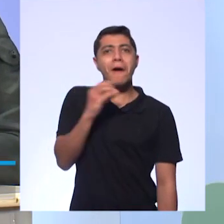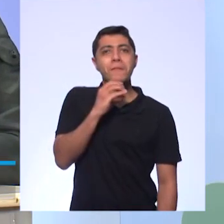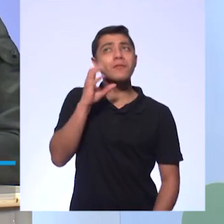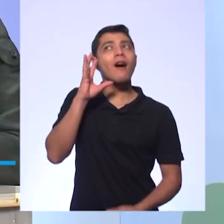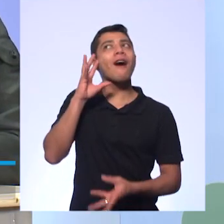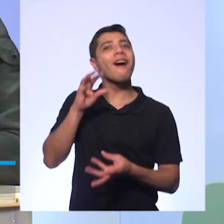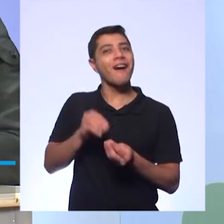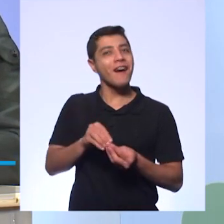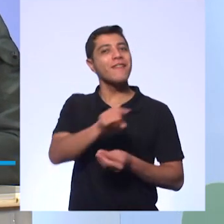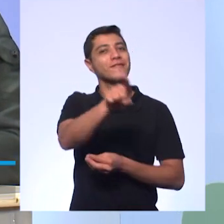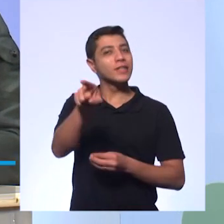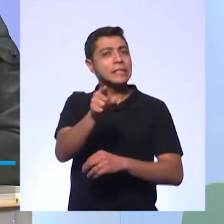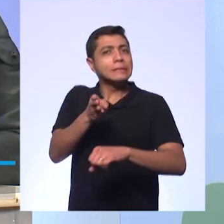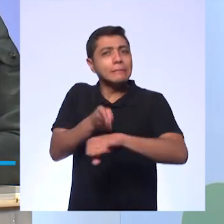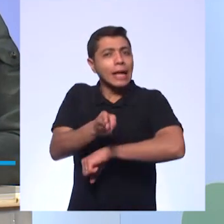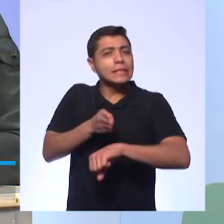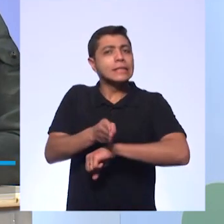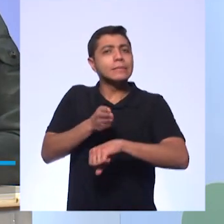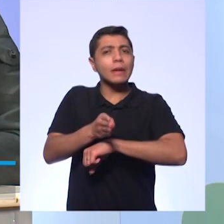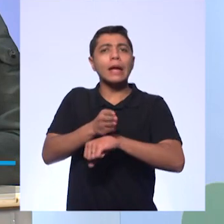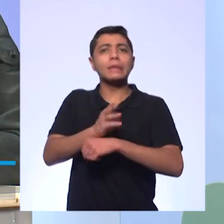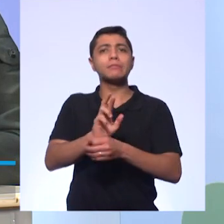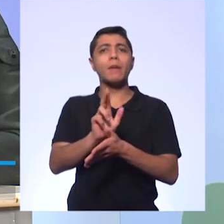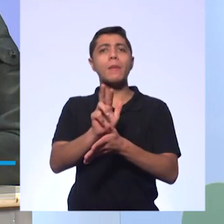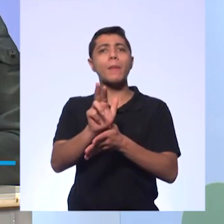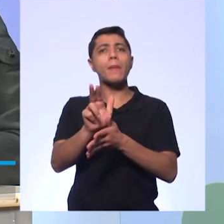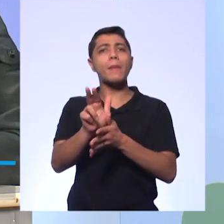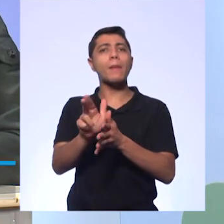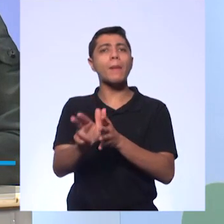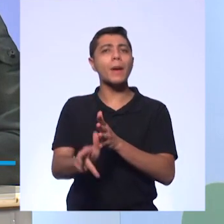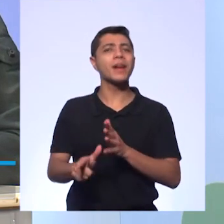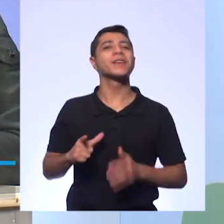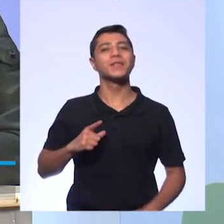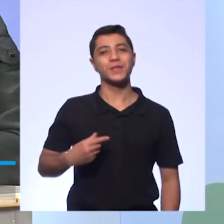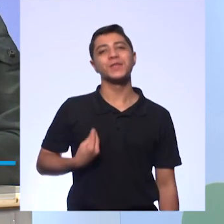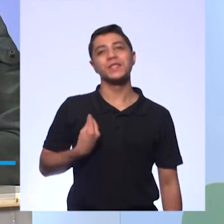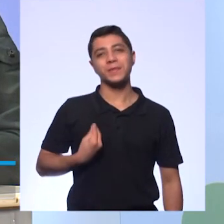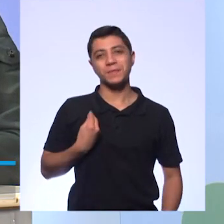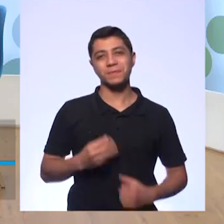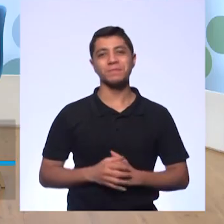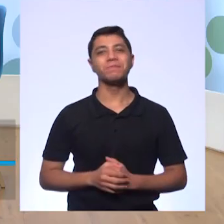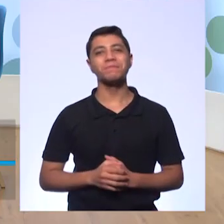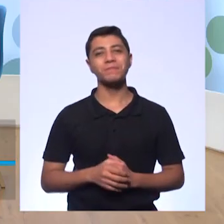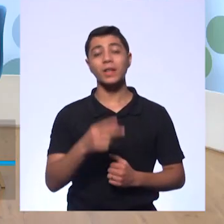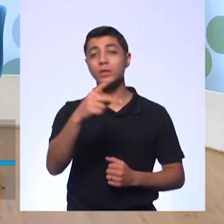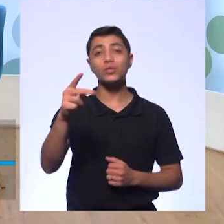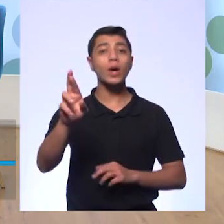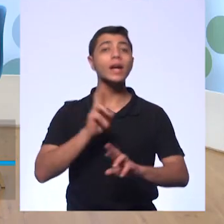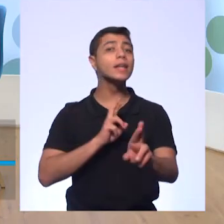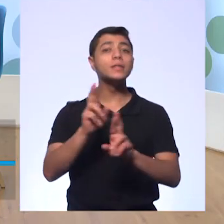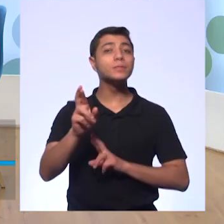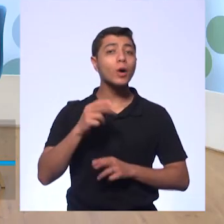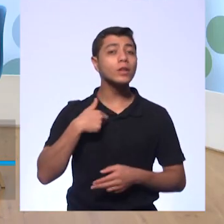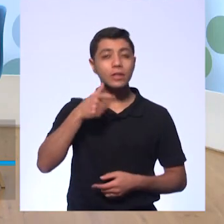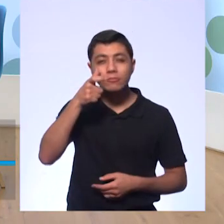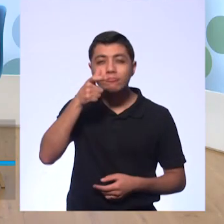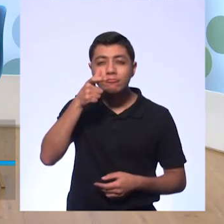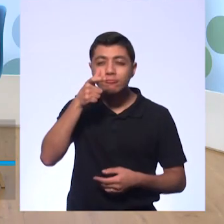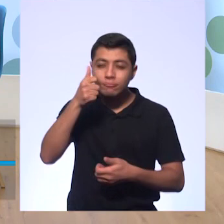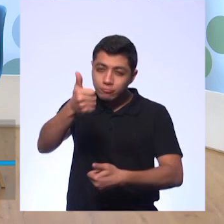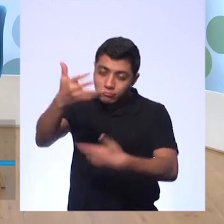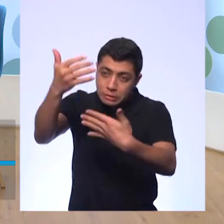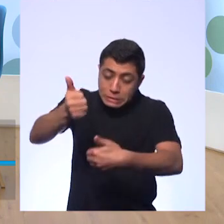estão participando. Eu já estou aqui pegando, acolhendo algumas respostas aqui de vocês. Porque tá